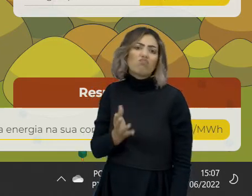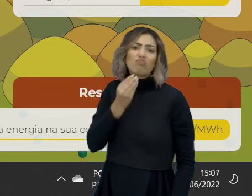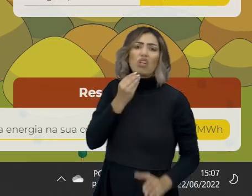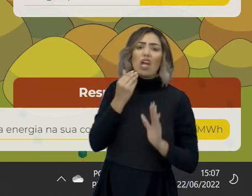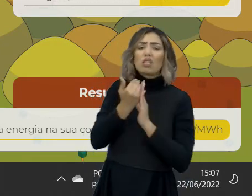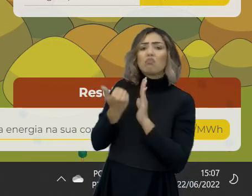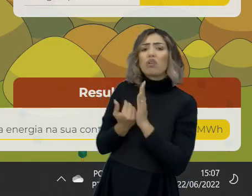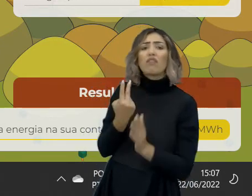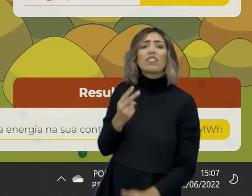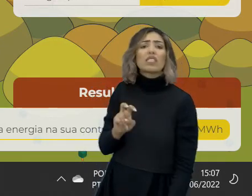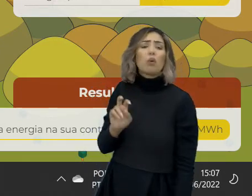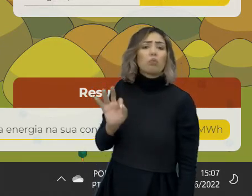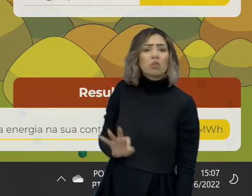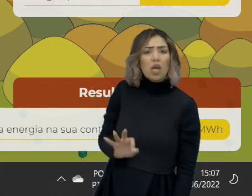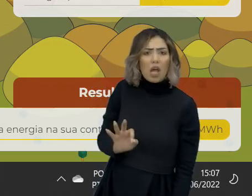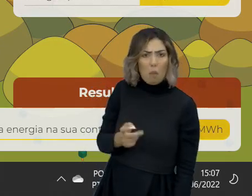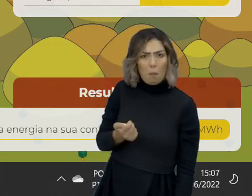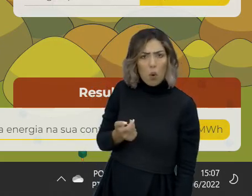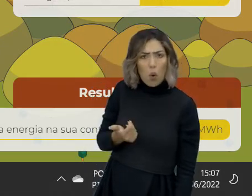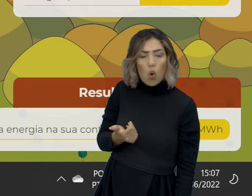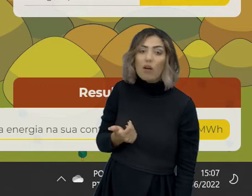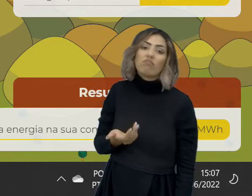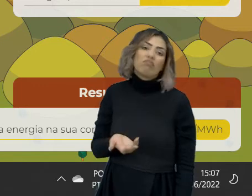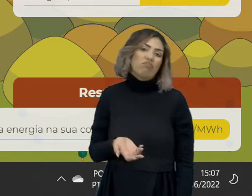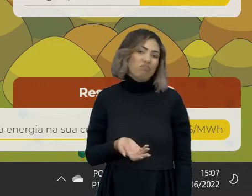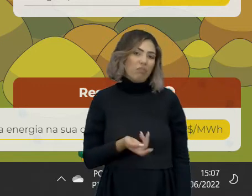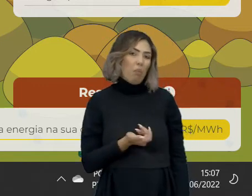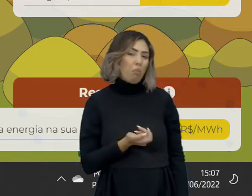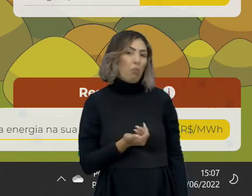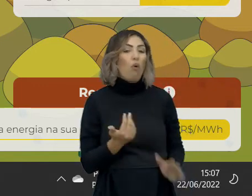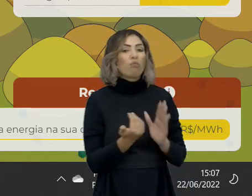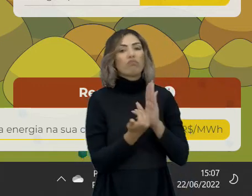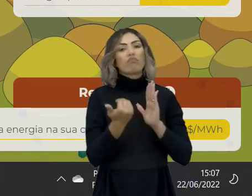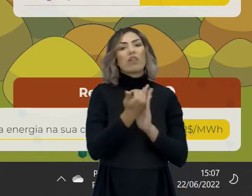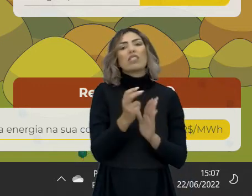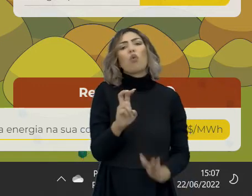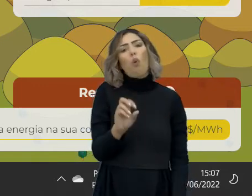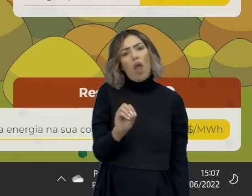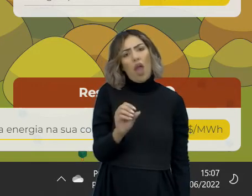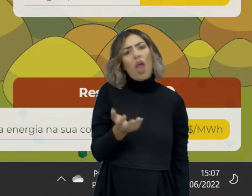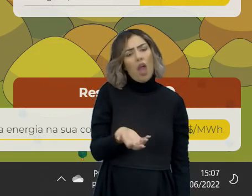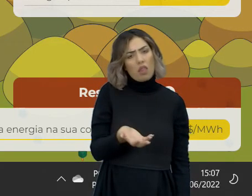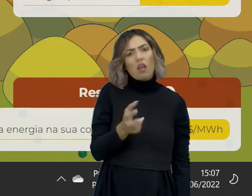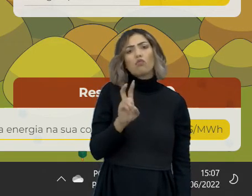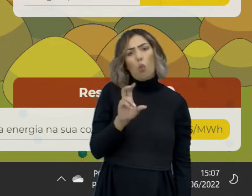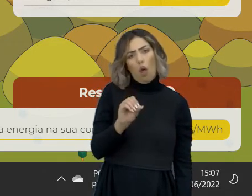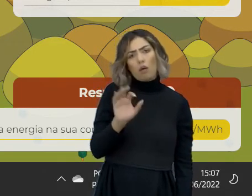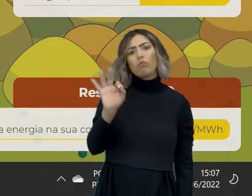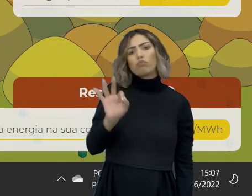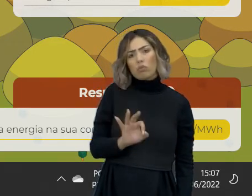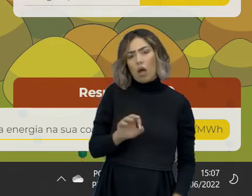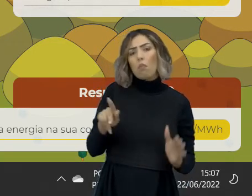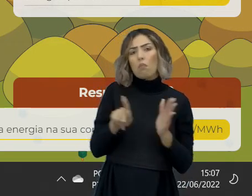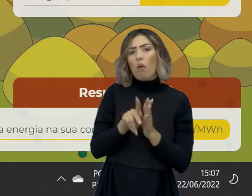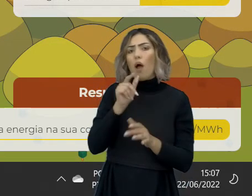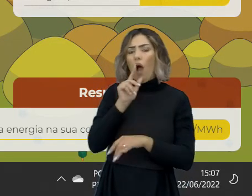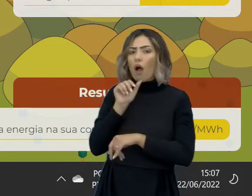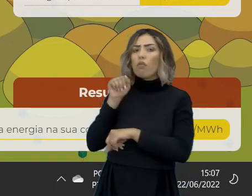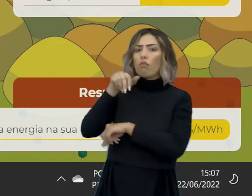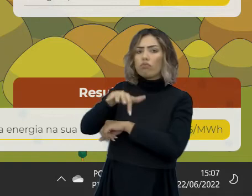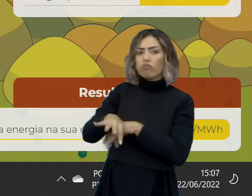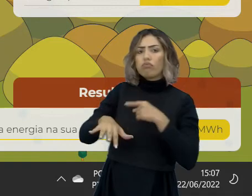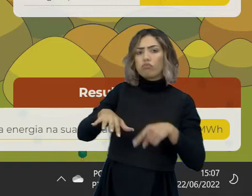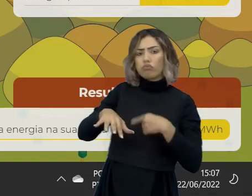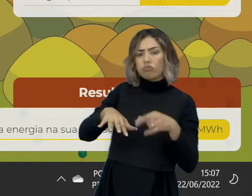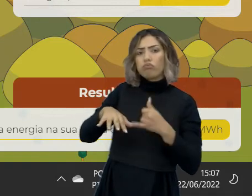aqui 25% também é pouco, teria que ser 50%, 65%. Pelo menos uns 50% seria bom, 50% da hidrelétrica. Isso. Aí poderia pôr um pouquinho